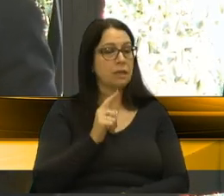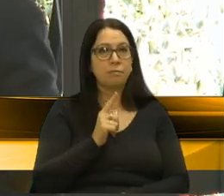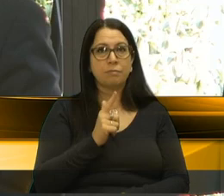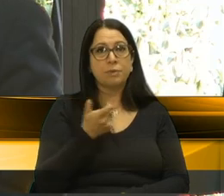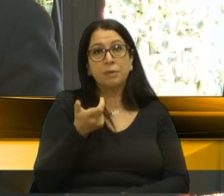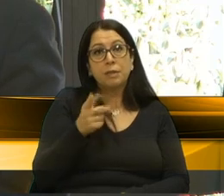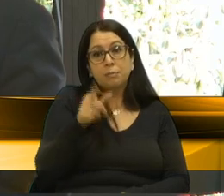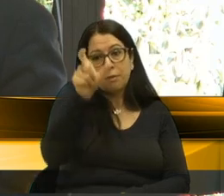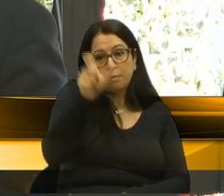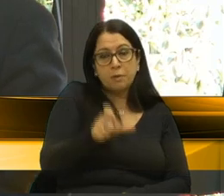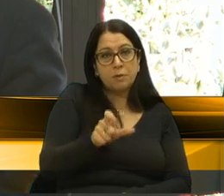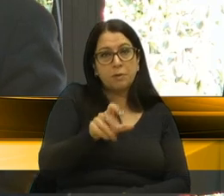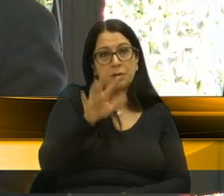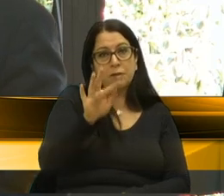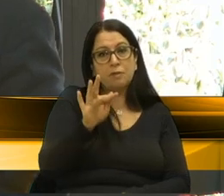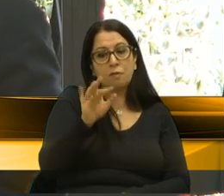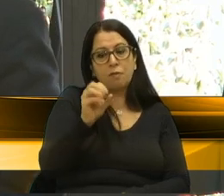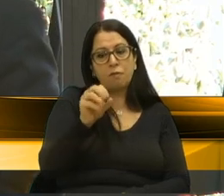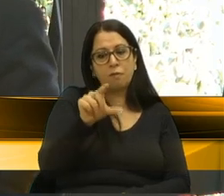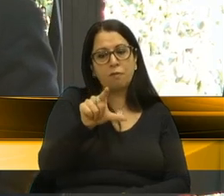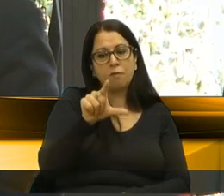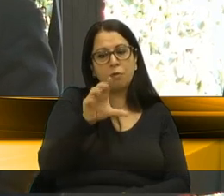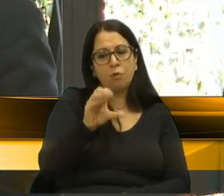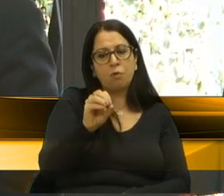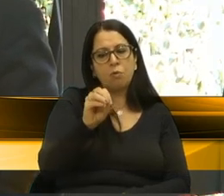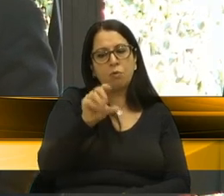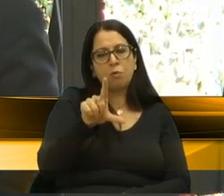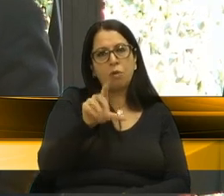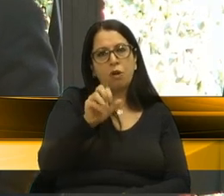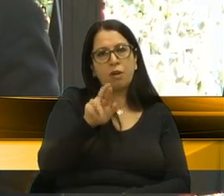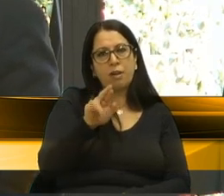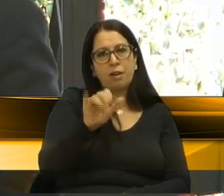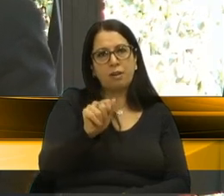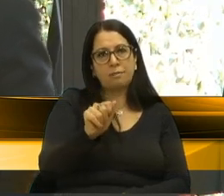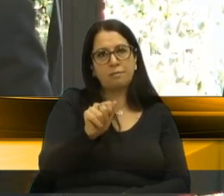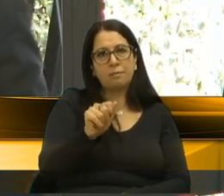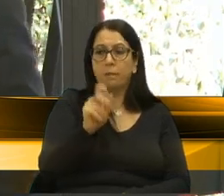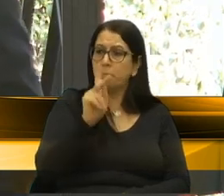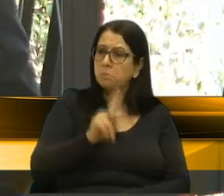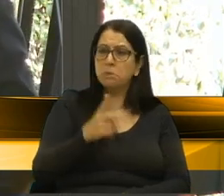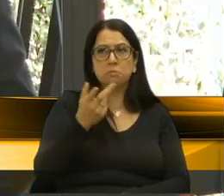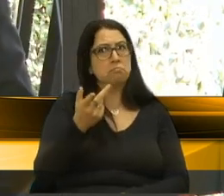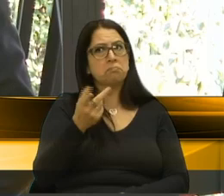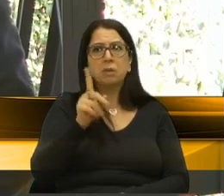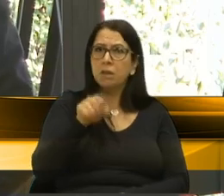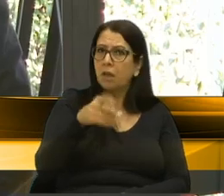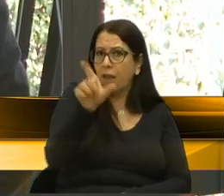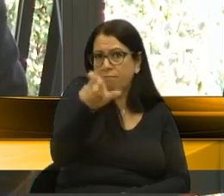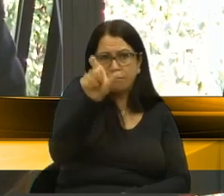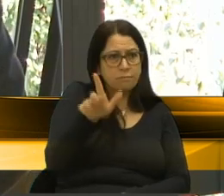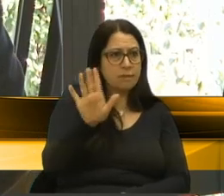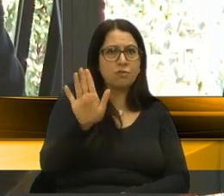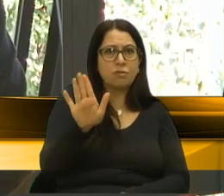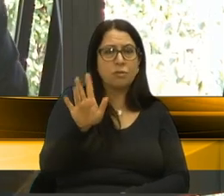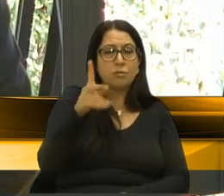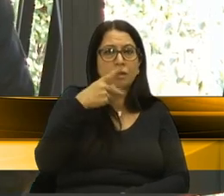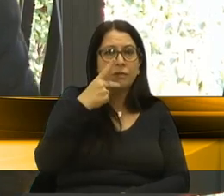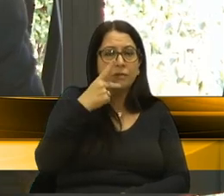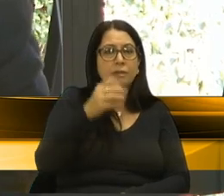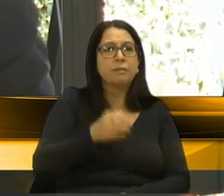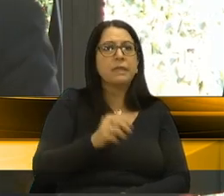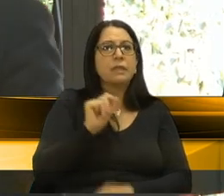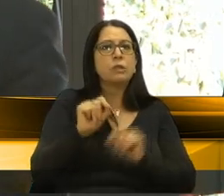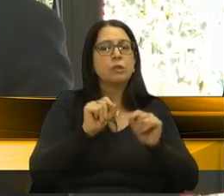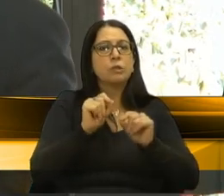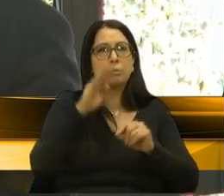de uma figura folclórica, do baixo clero do Congresso Nacional, uma figura que é isso. Foi o que a Carolina Bahia falou a respeito